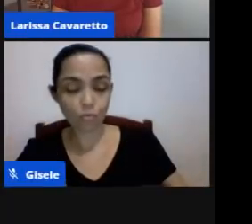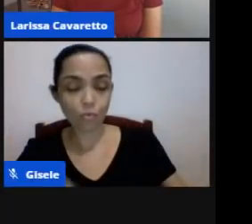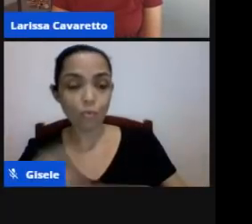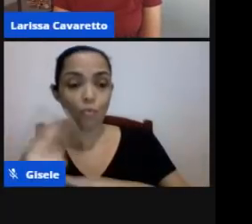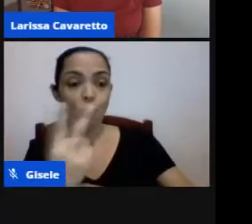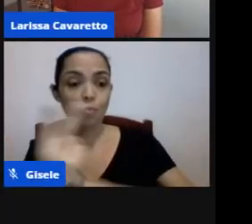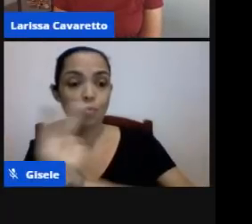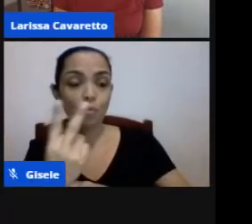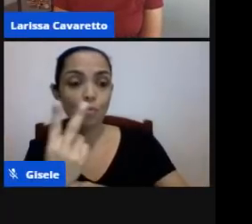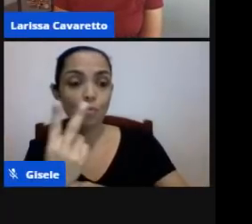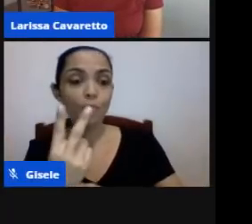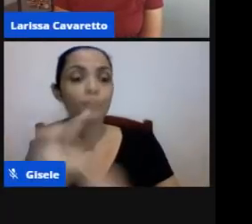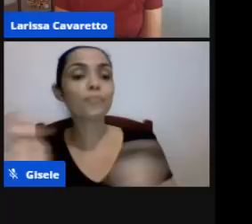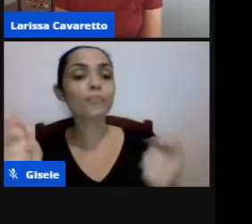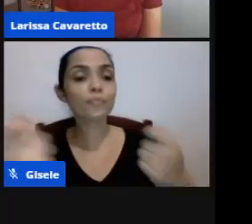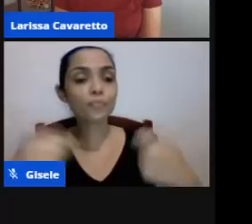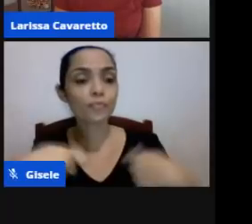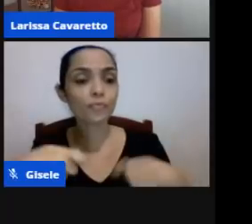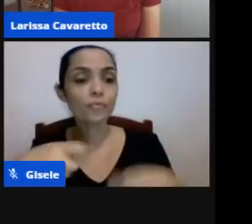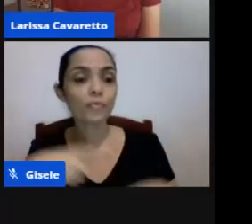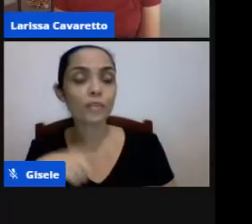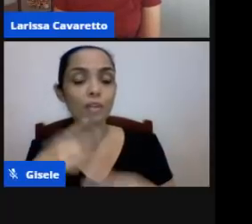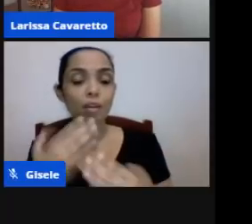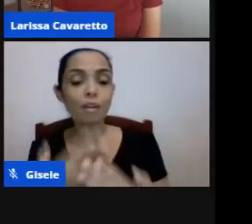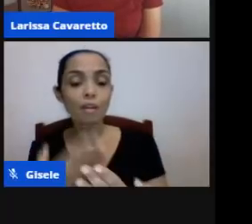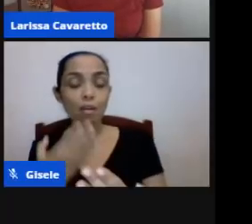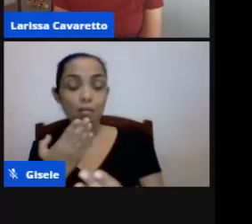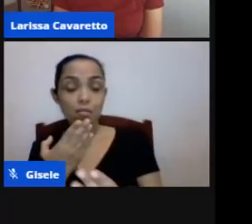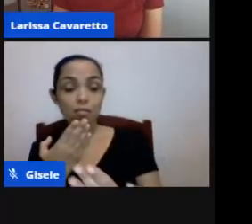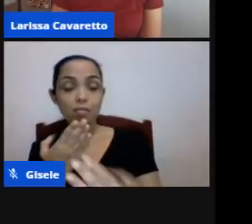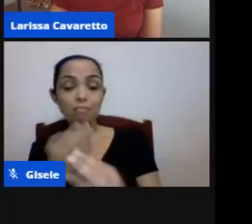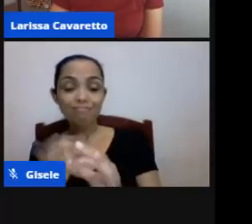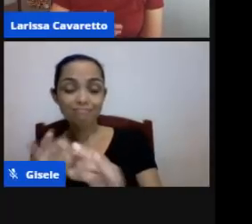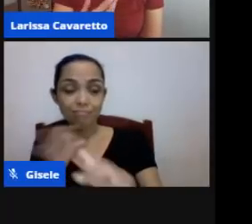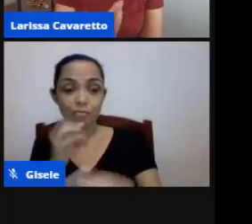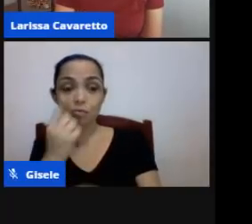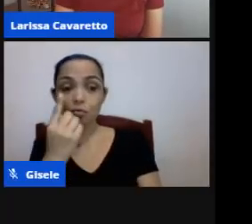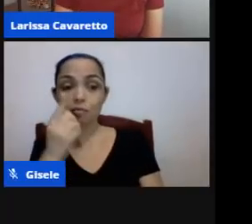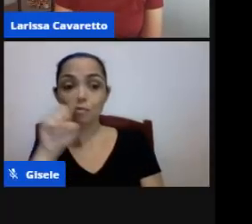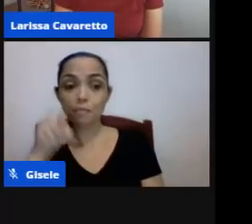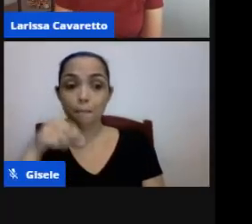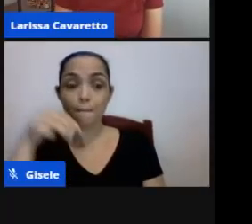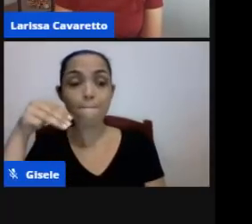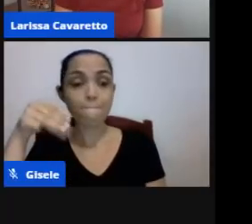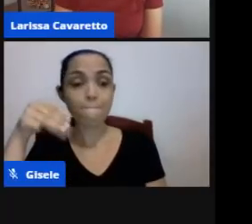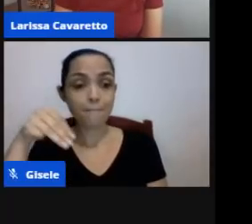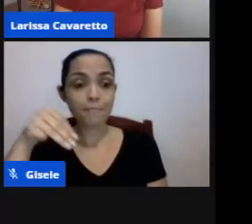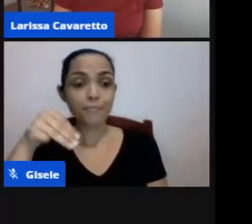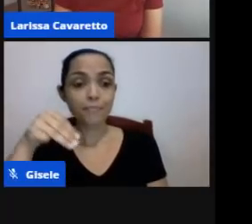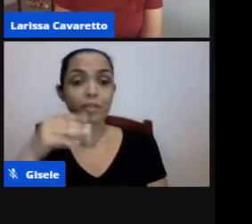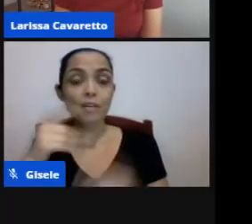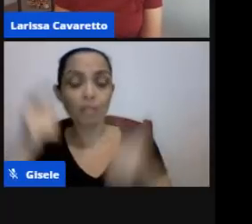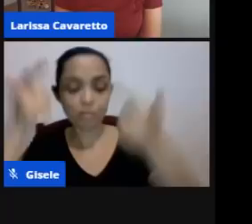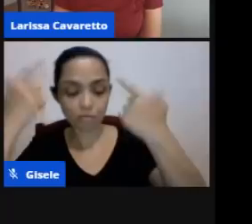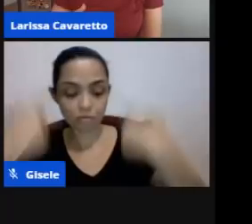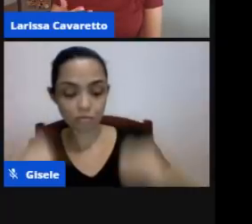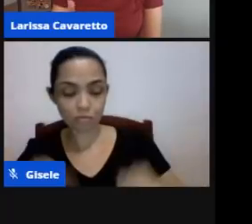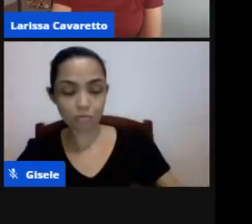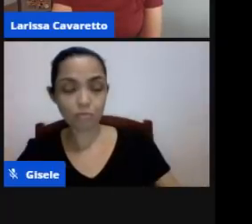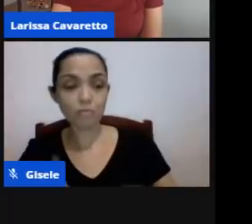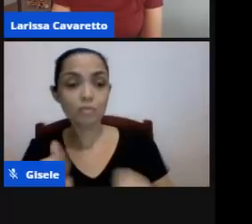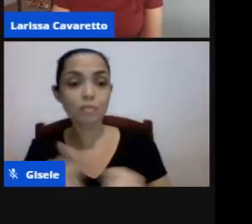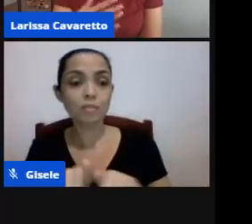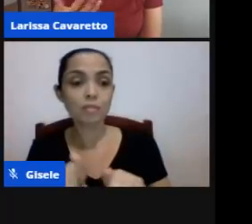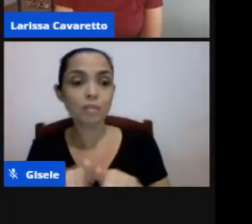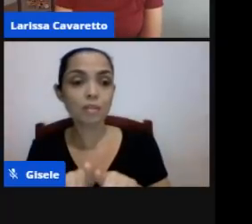Como é possível que essa pessoa fique a menos de 1,5 metro da criança, o ideal é que use mais equipamentos de proteção individual e não somente a máscara. Não